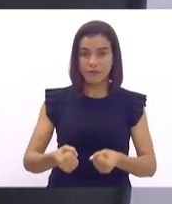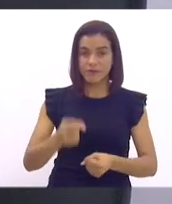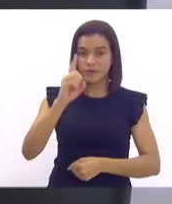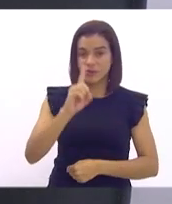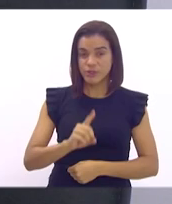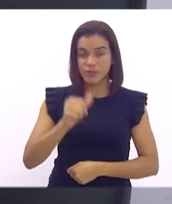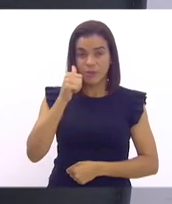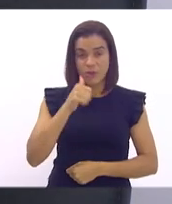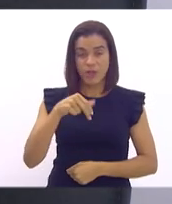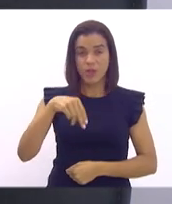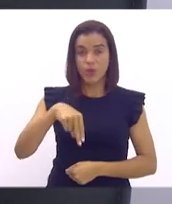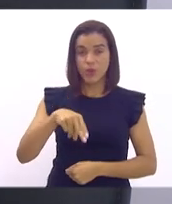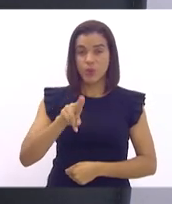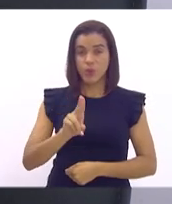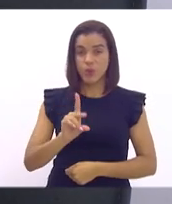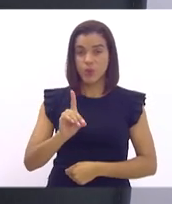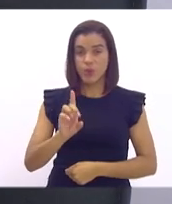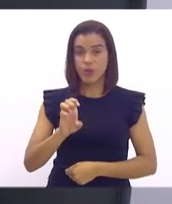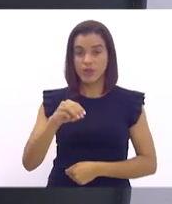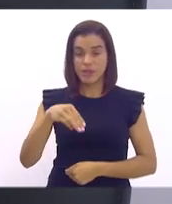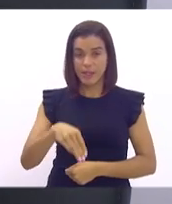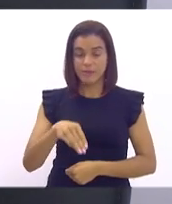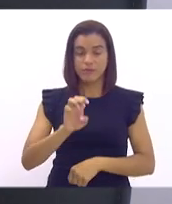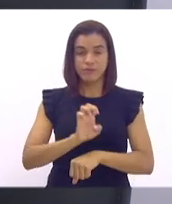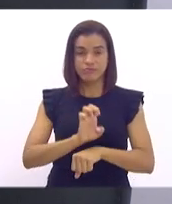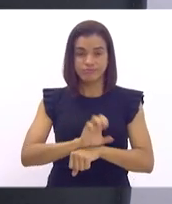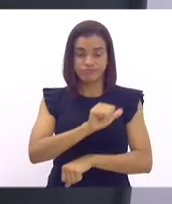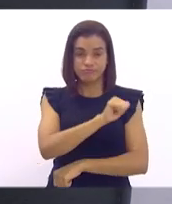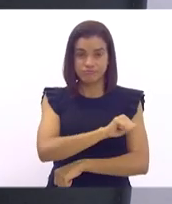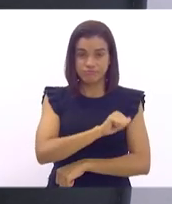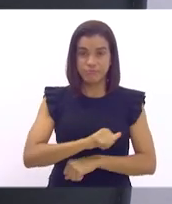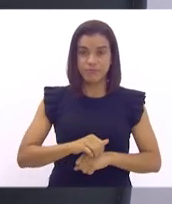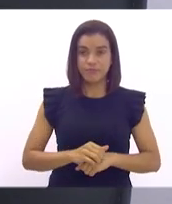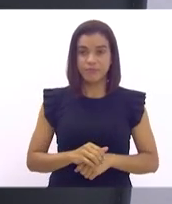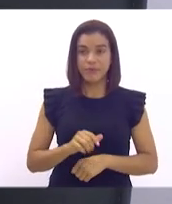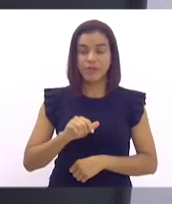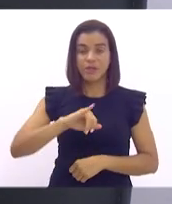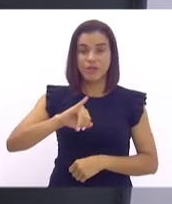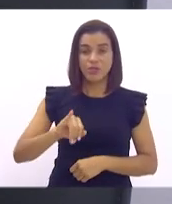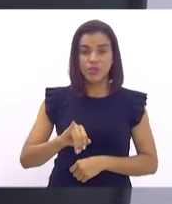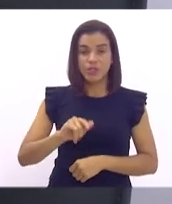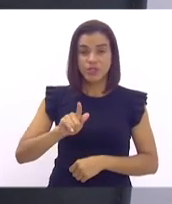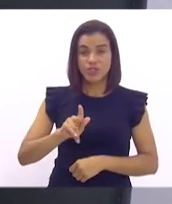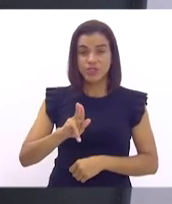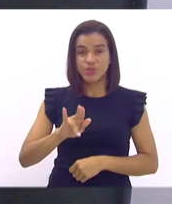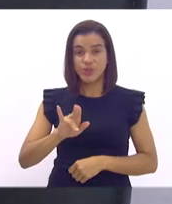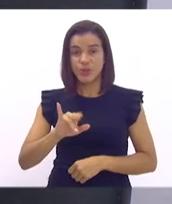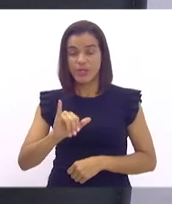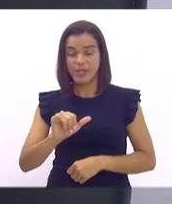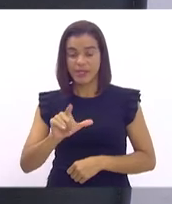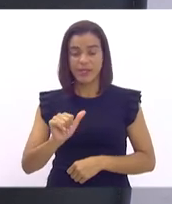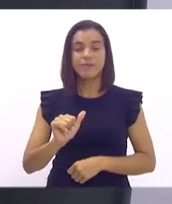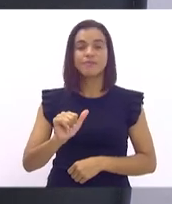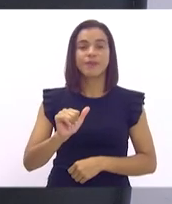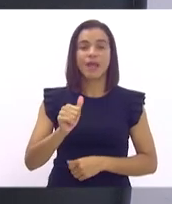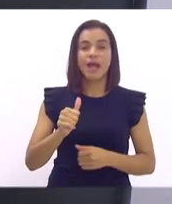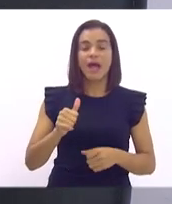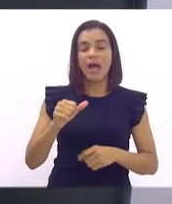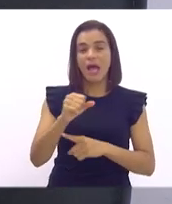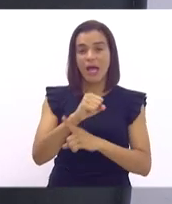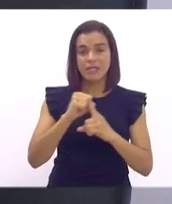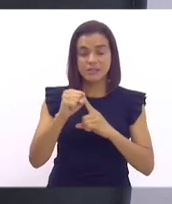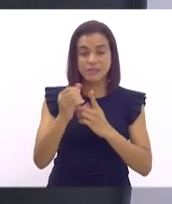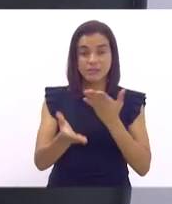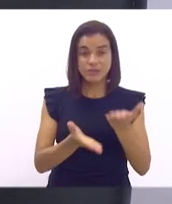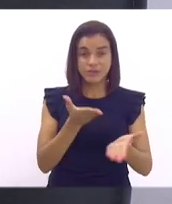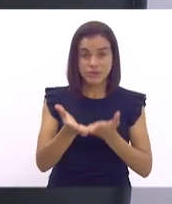Mulher, NUDEM, da Defensoria Pública do Estado do Rio de Janeiro, senhora Júlia de Castro Lopes, assistente social do